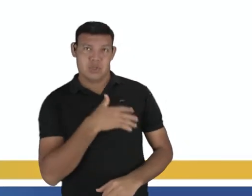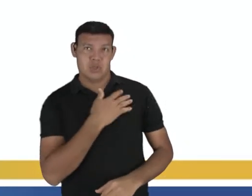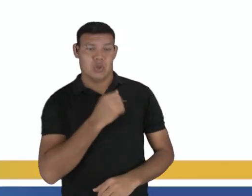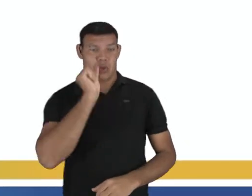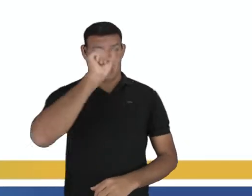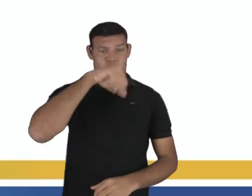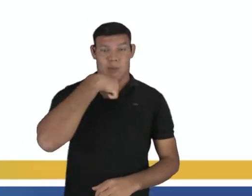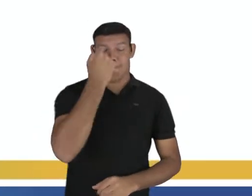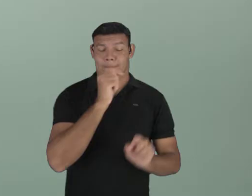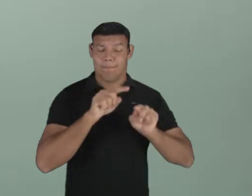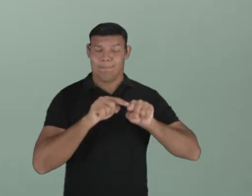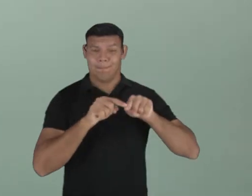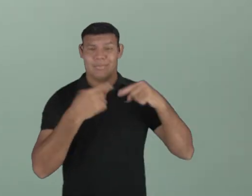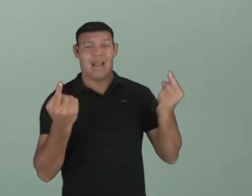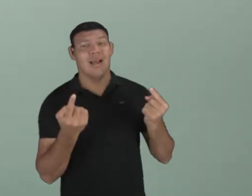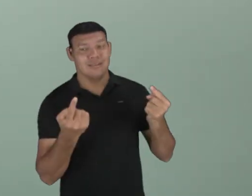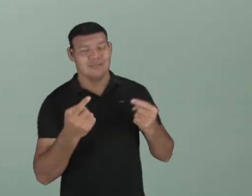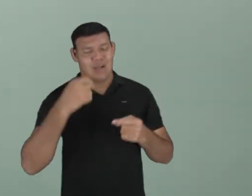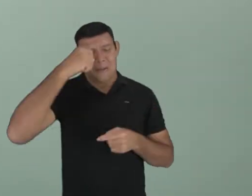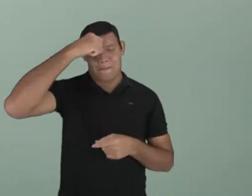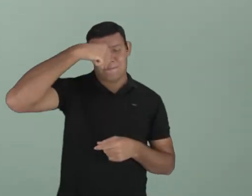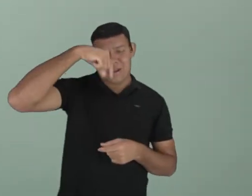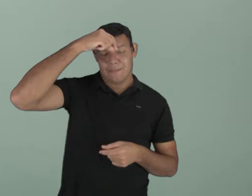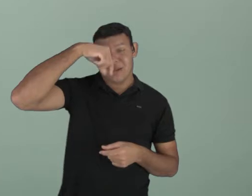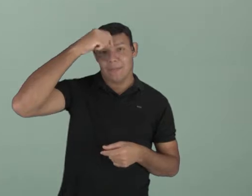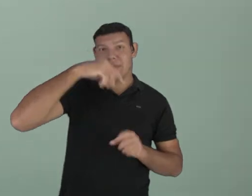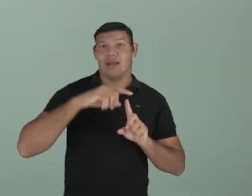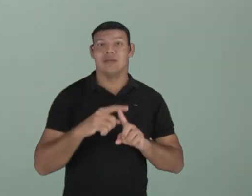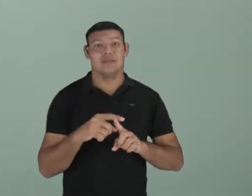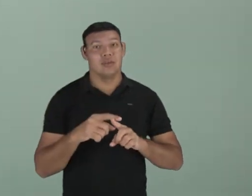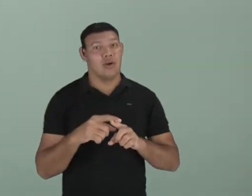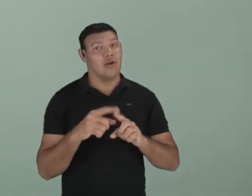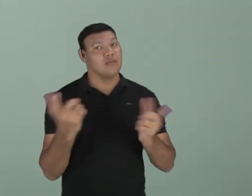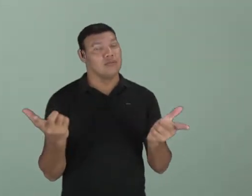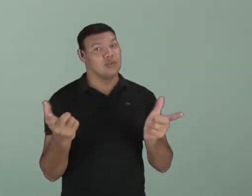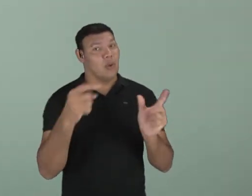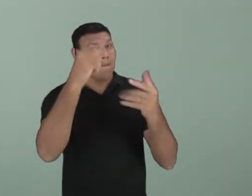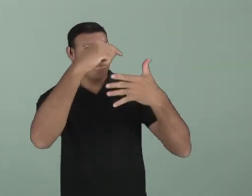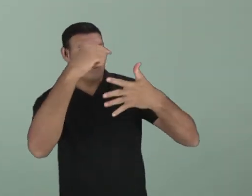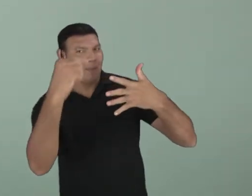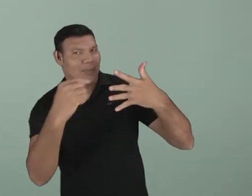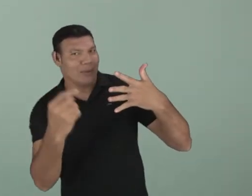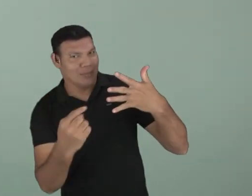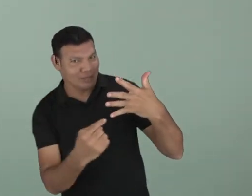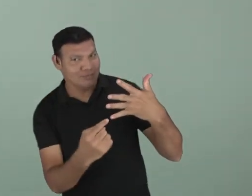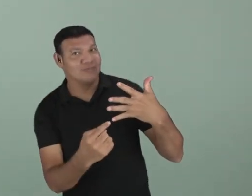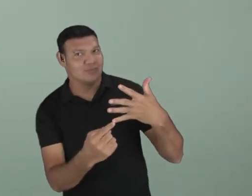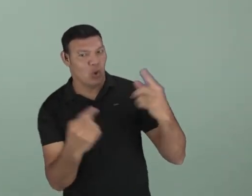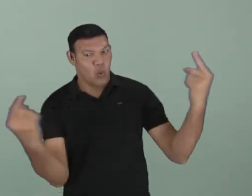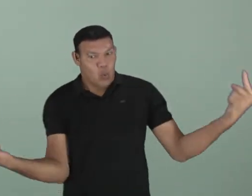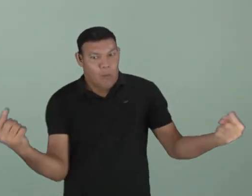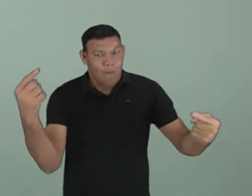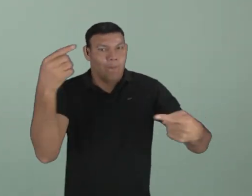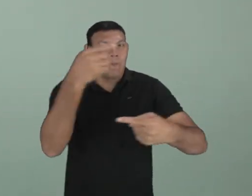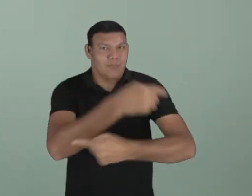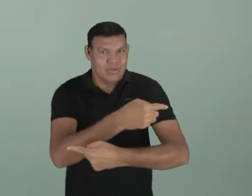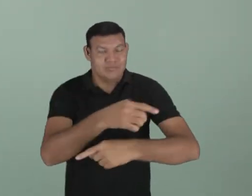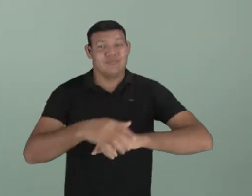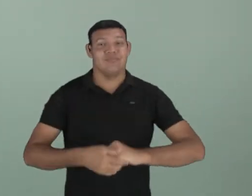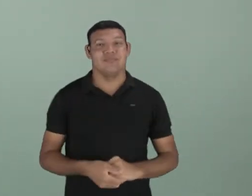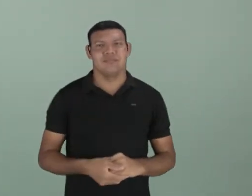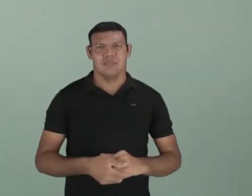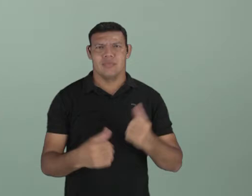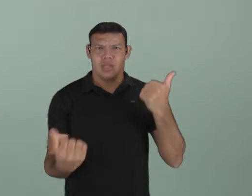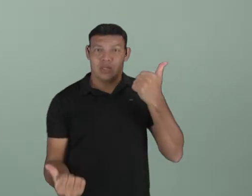estou gripado. Preste atenção, o operador aí é um operador de oposição. Eu